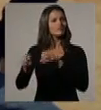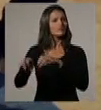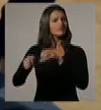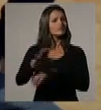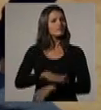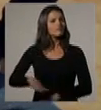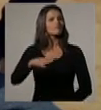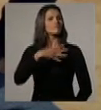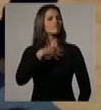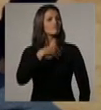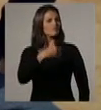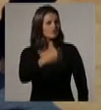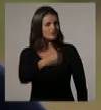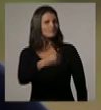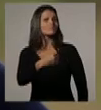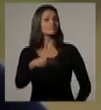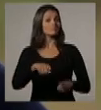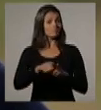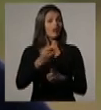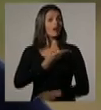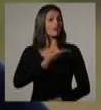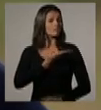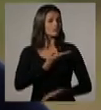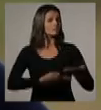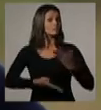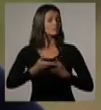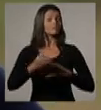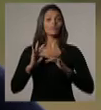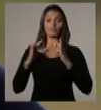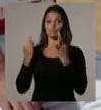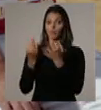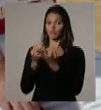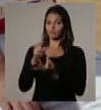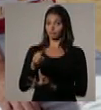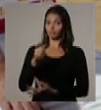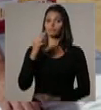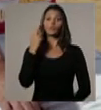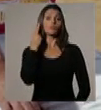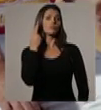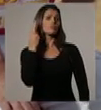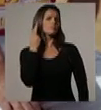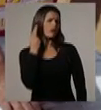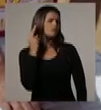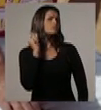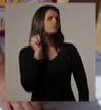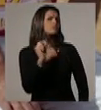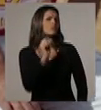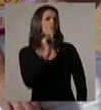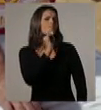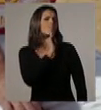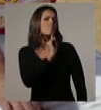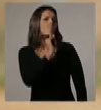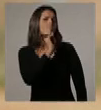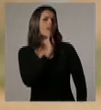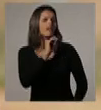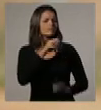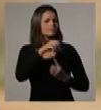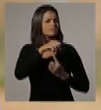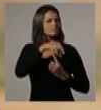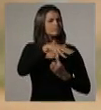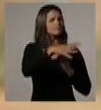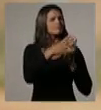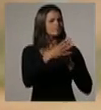tudo naquela educação dos filhos e dos amigos né a família deles foi até